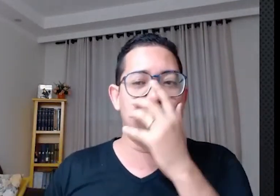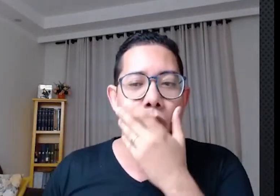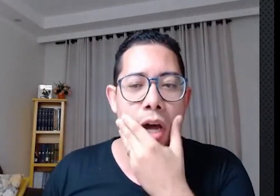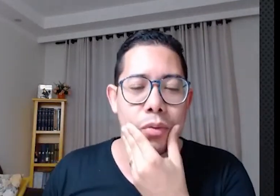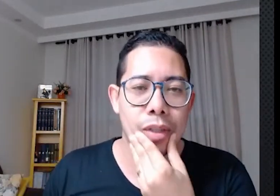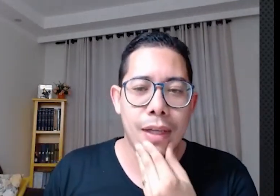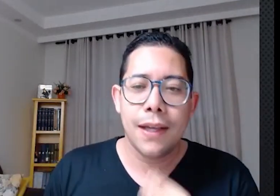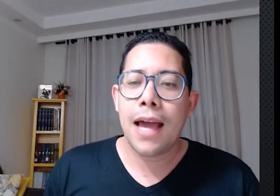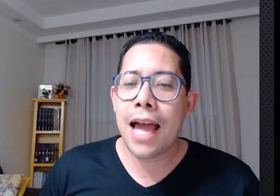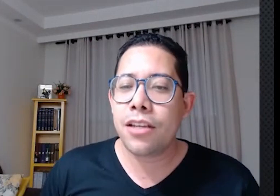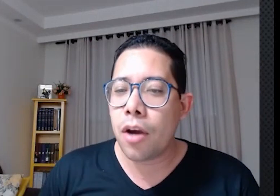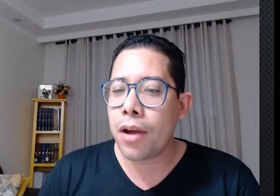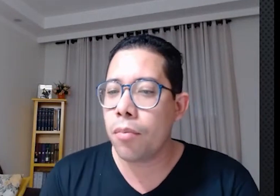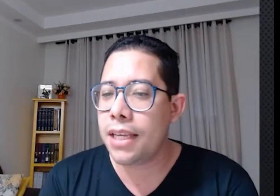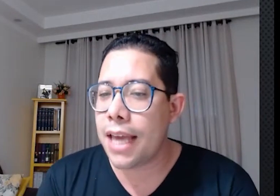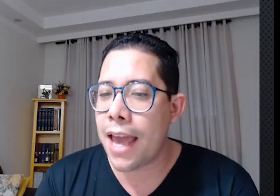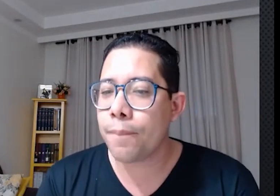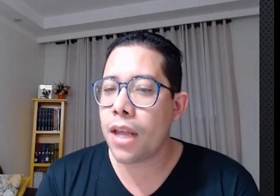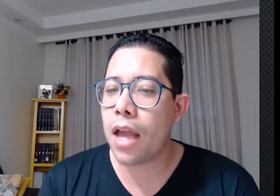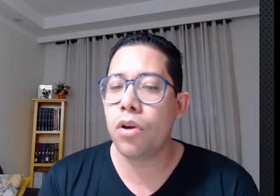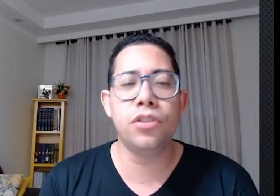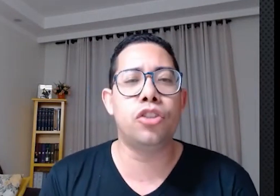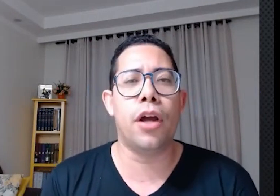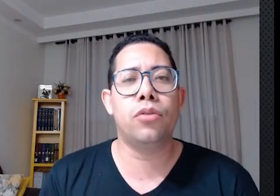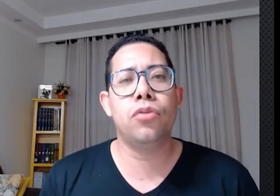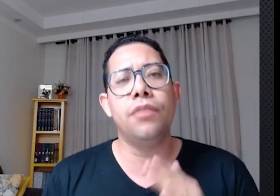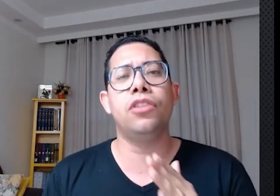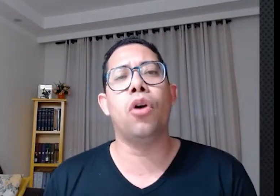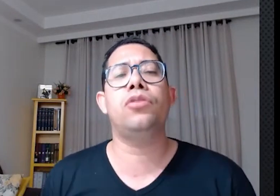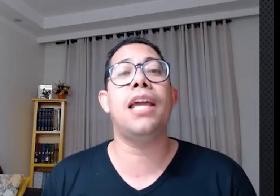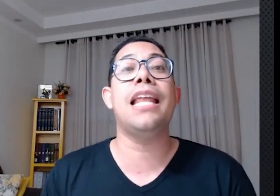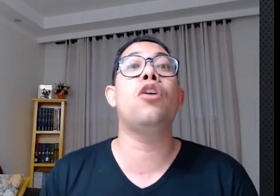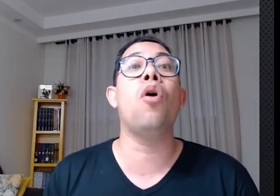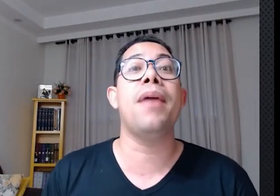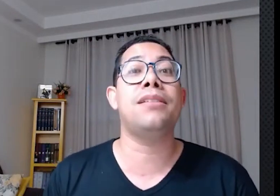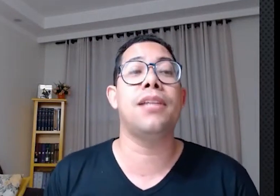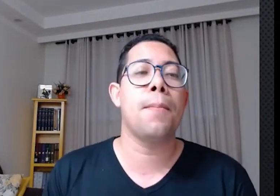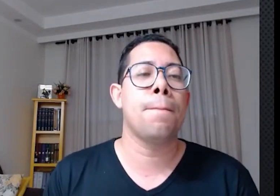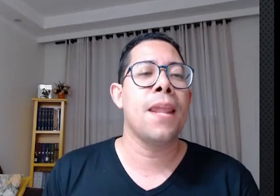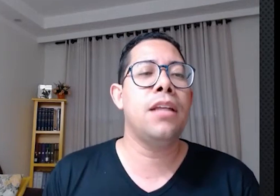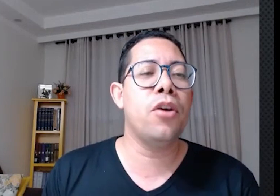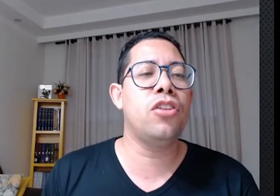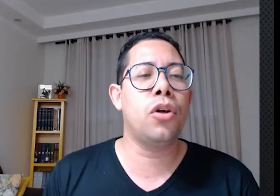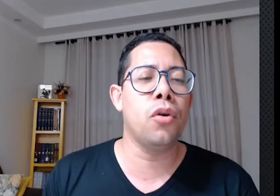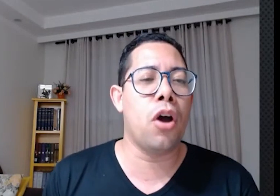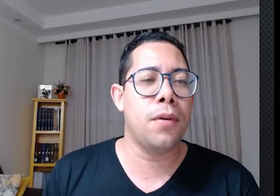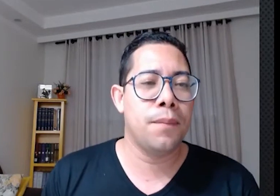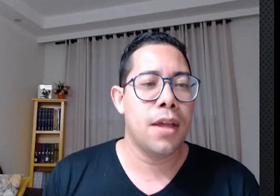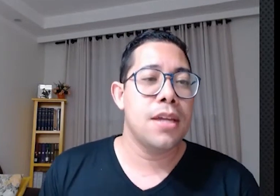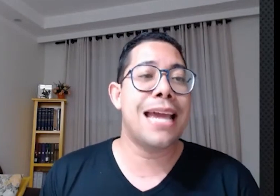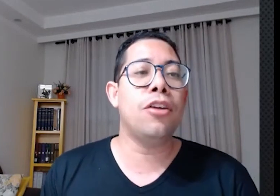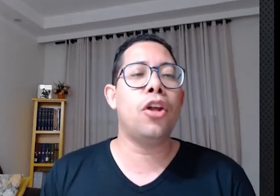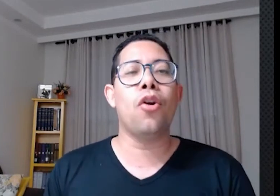livros históricos. Ai, Gisele, mas como que é os livros históricos? Livros históricos, ele começa depois de